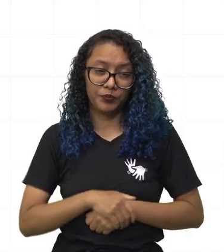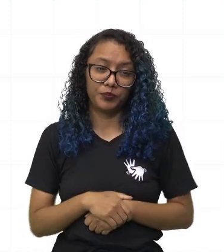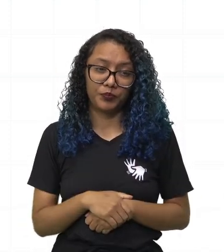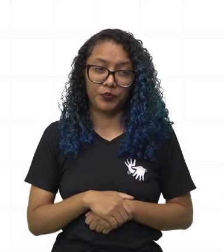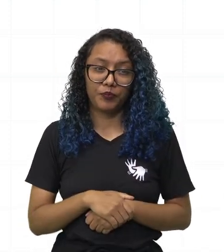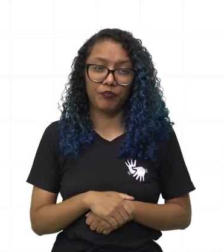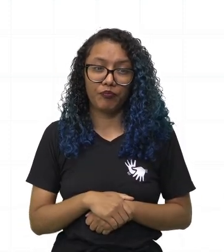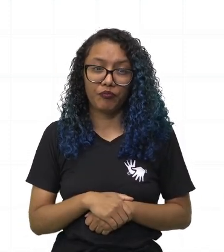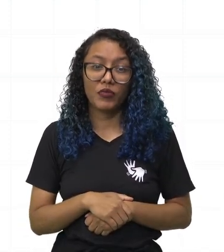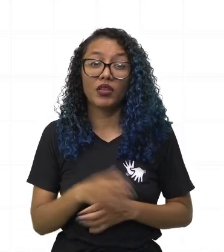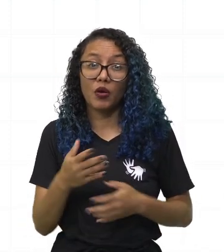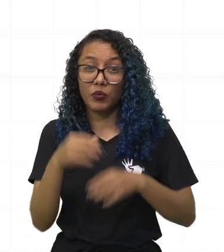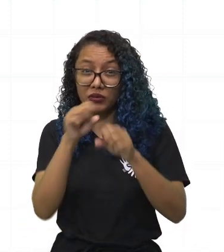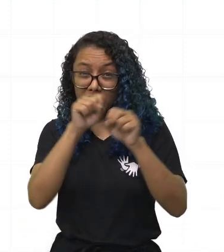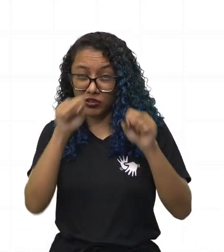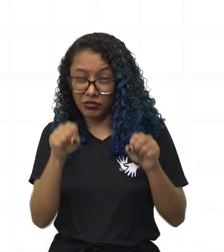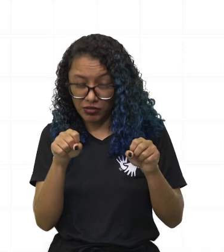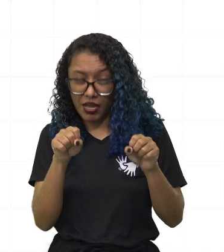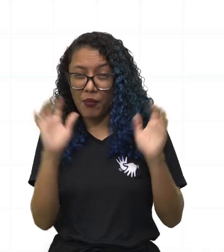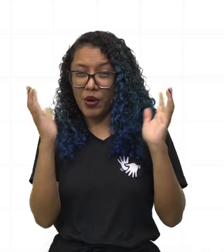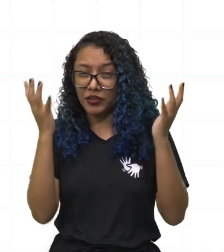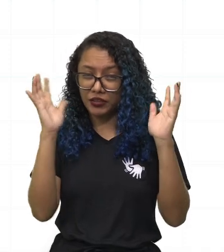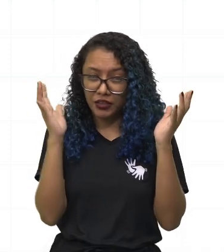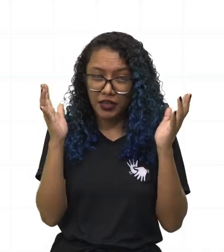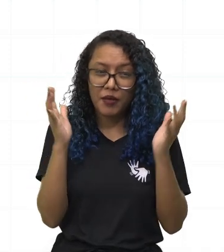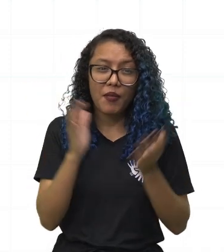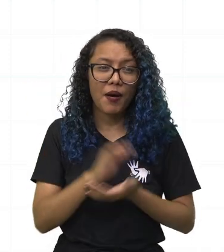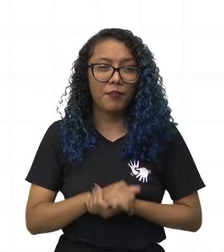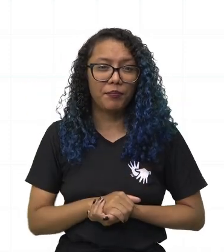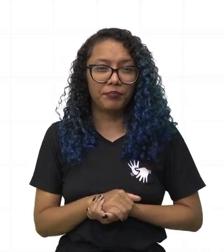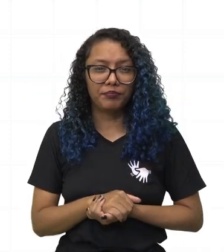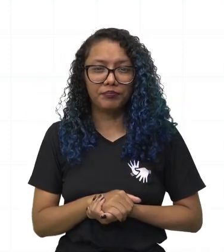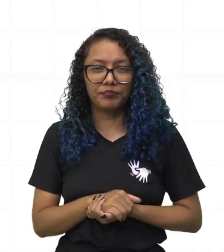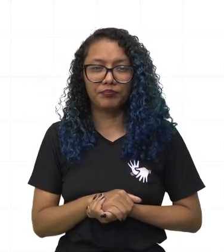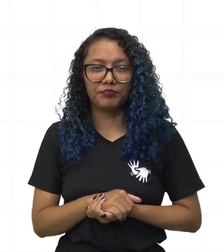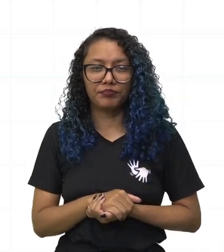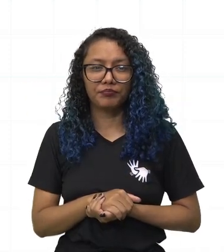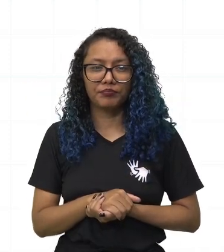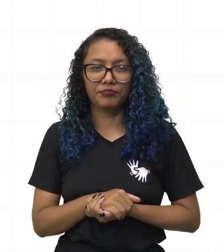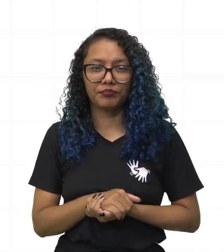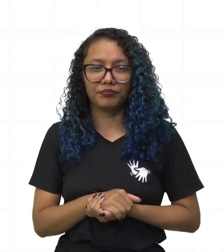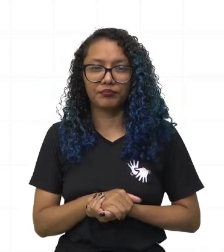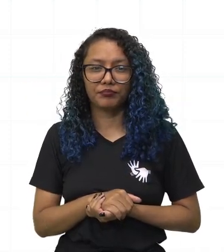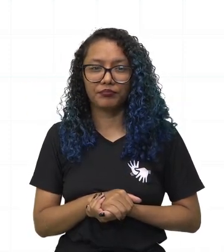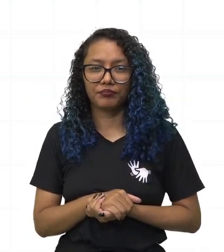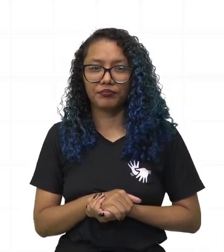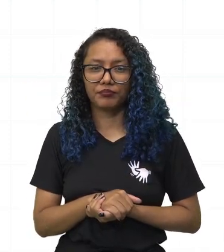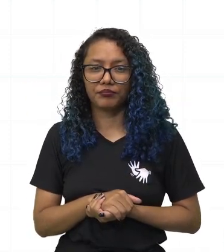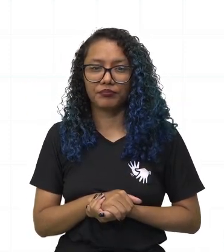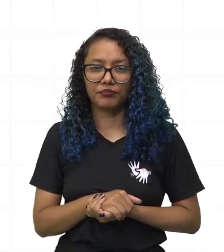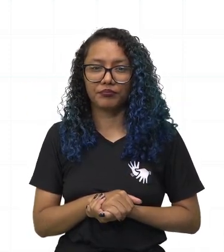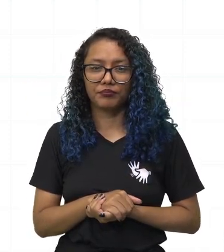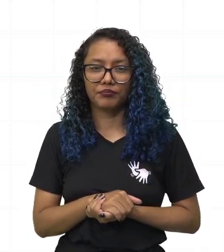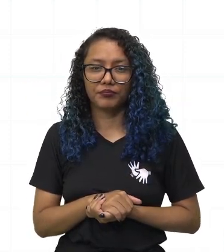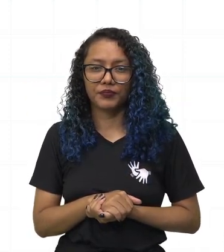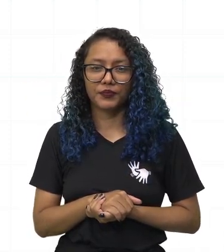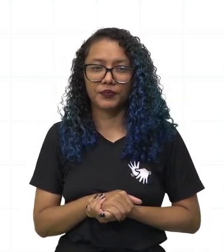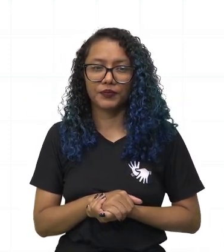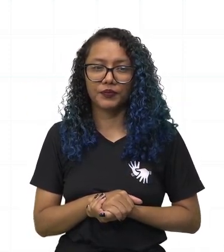meteorológico é chamado de Zona de Convergência do Atlântico Sul. Também foi registrado um sistema